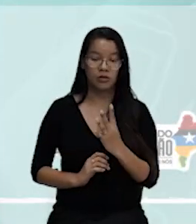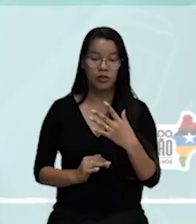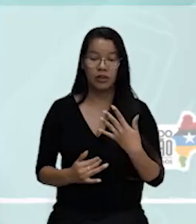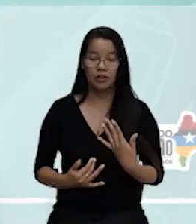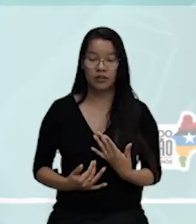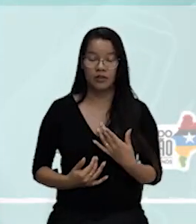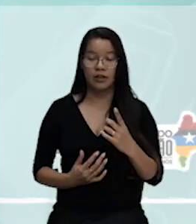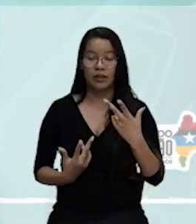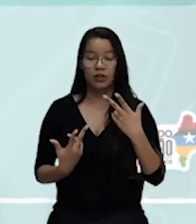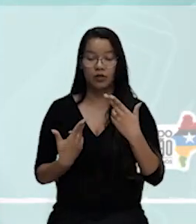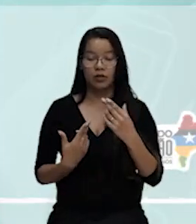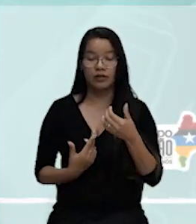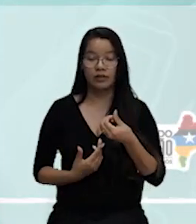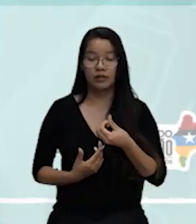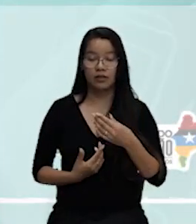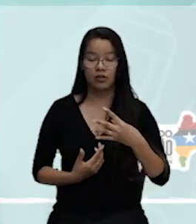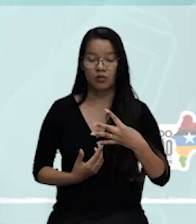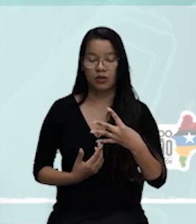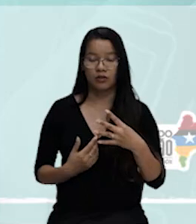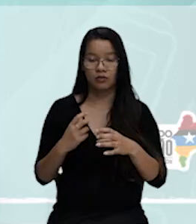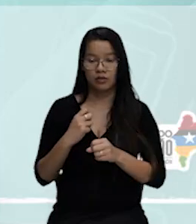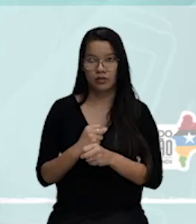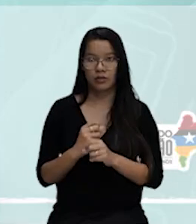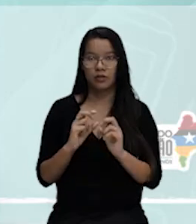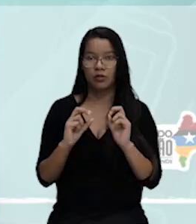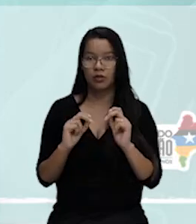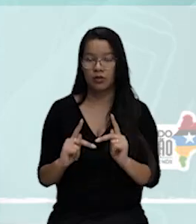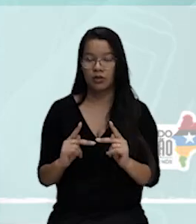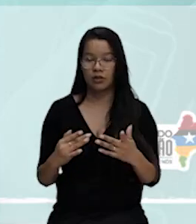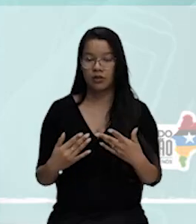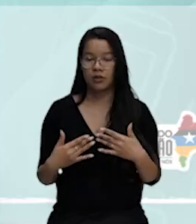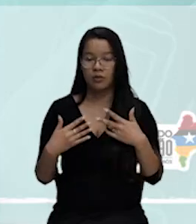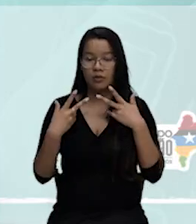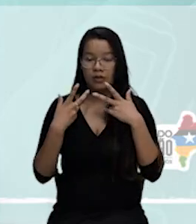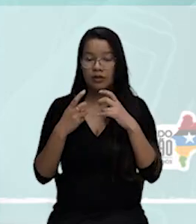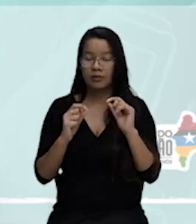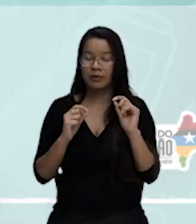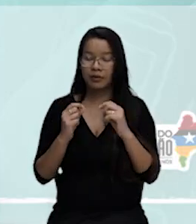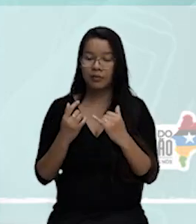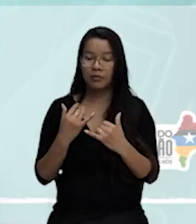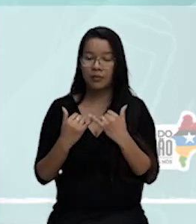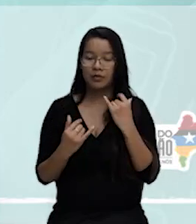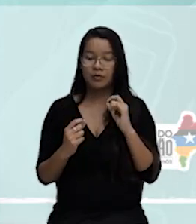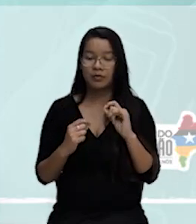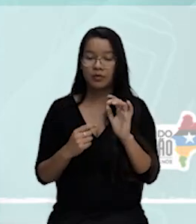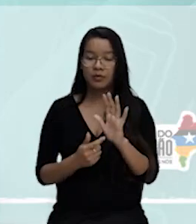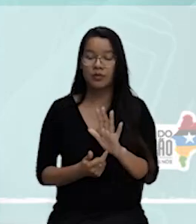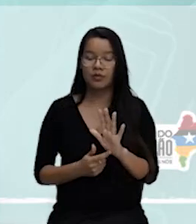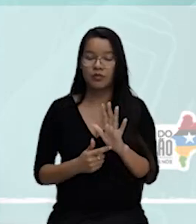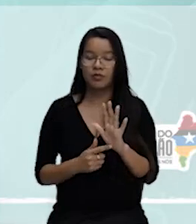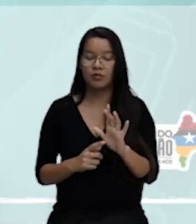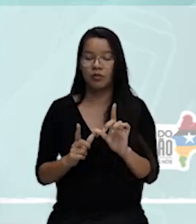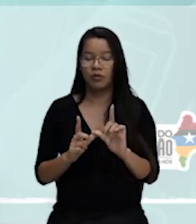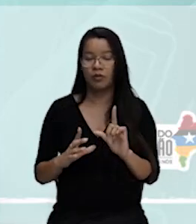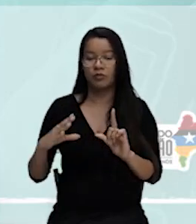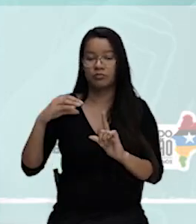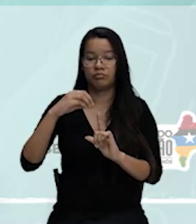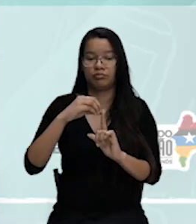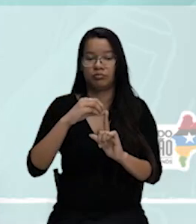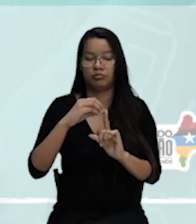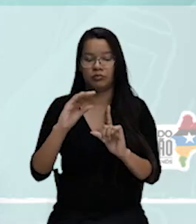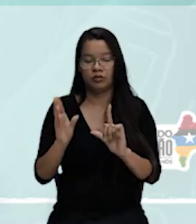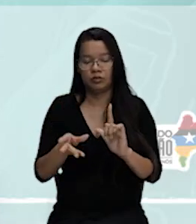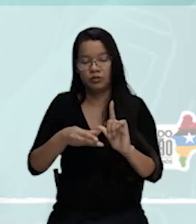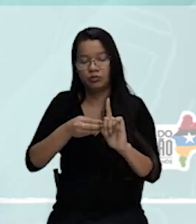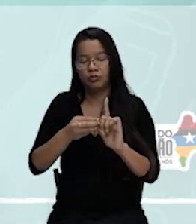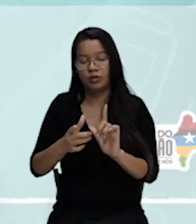a 64. Belezinha? Perceba que, muito embora apareça um logaritmo dentro do outro, quando aparece assim, é até mais